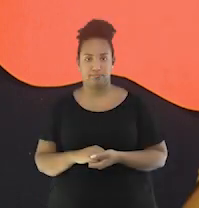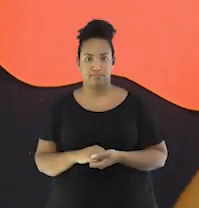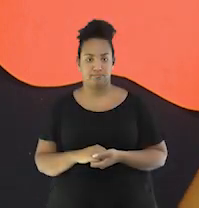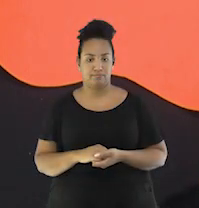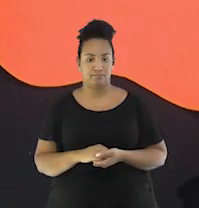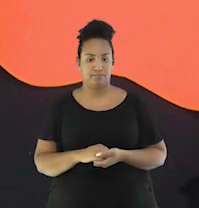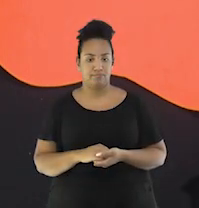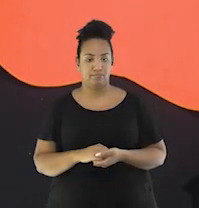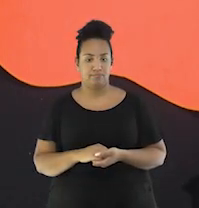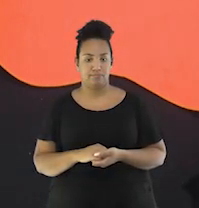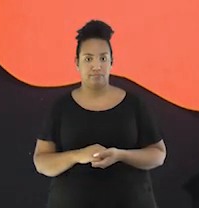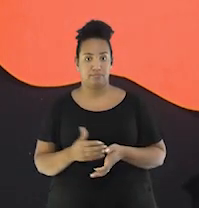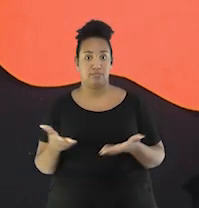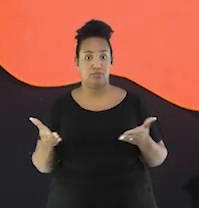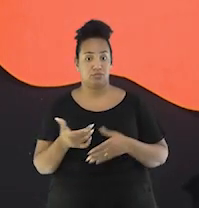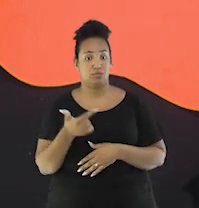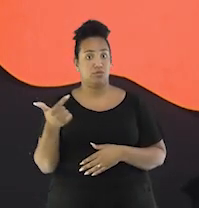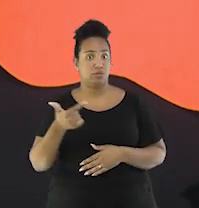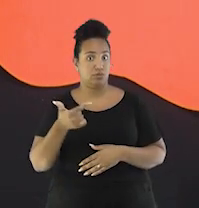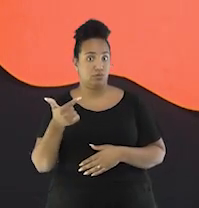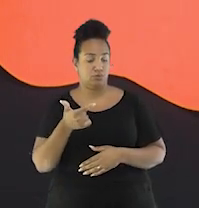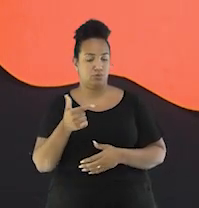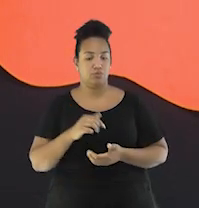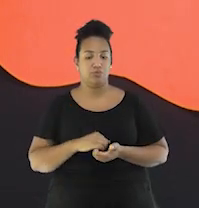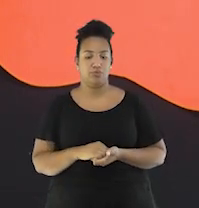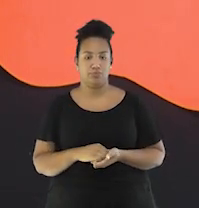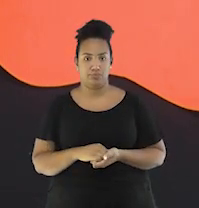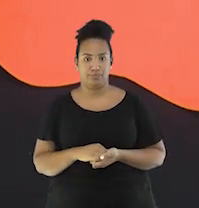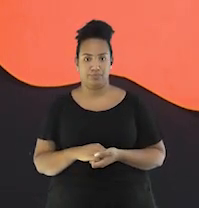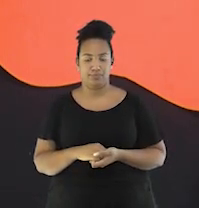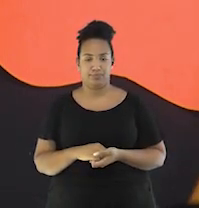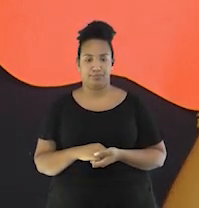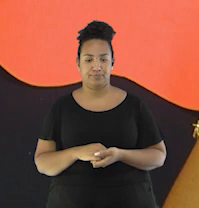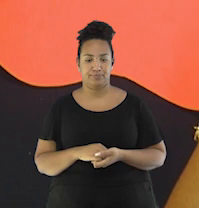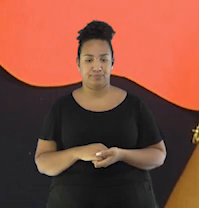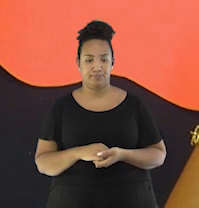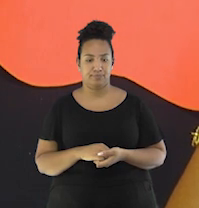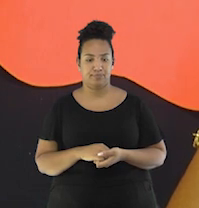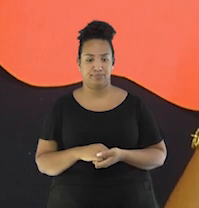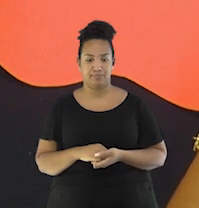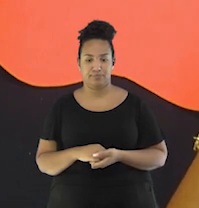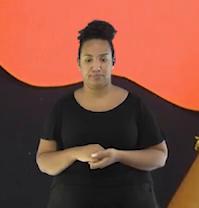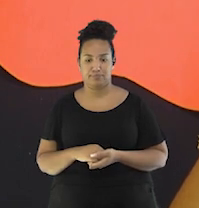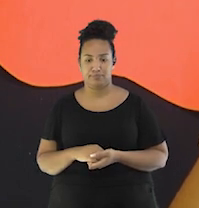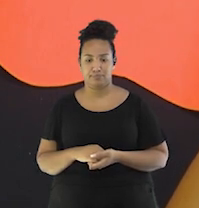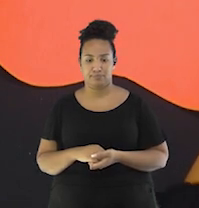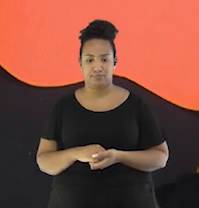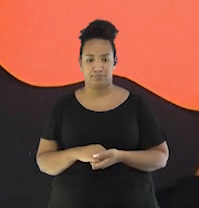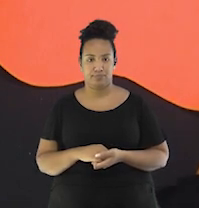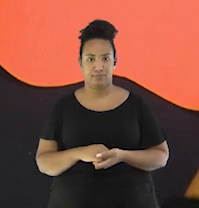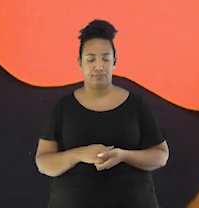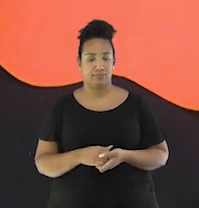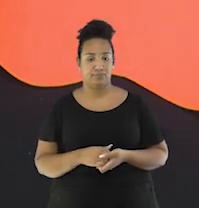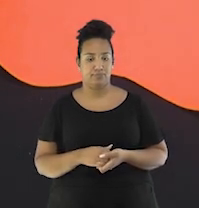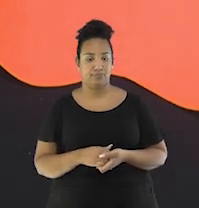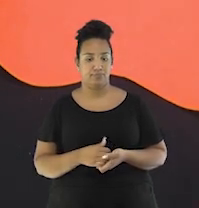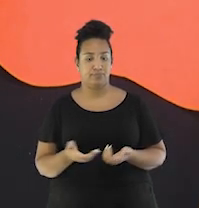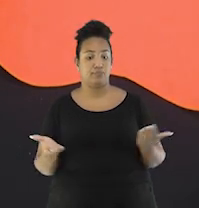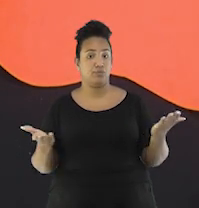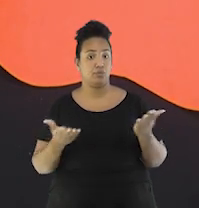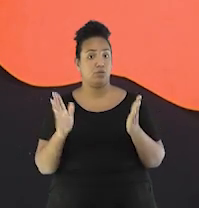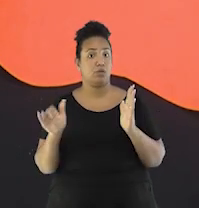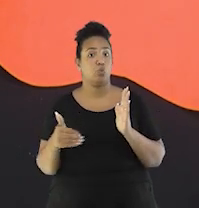Vamos colocar a terceira camada. Olha como ele vai ficando um pouquinho mais